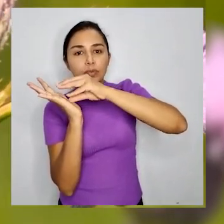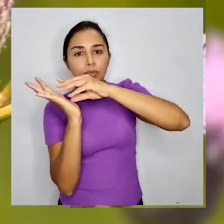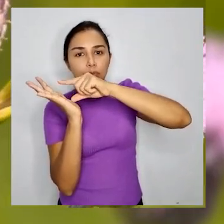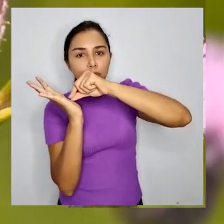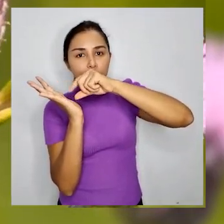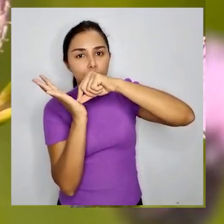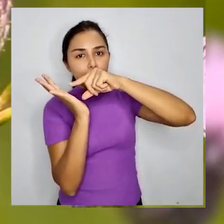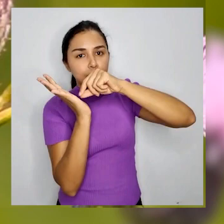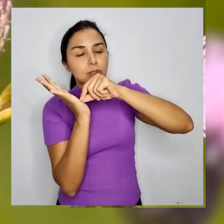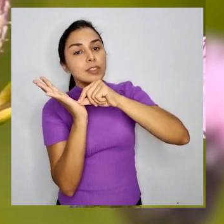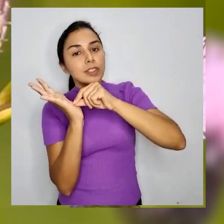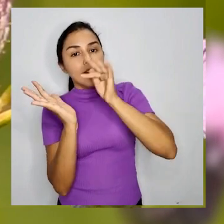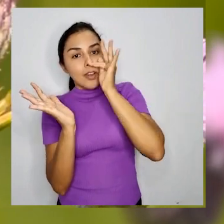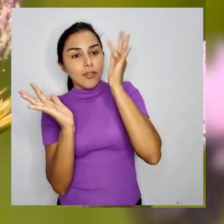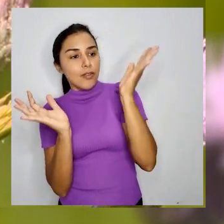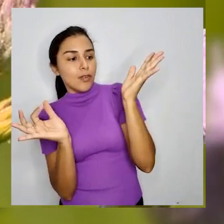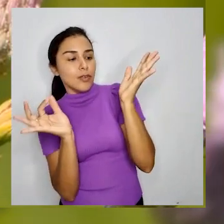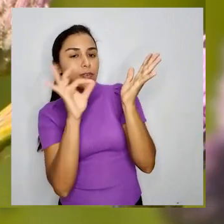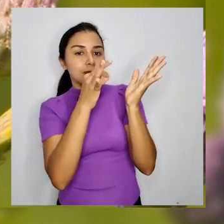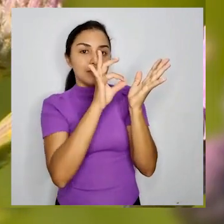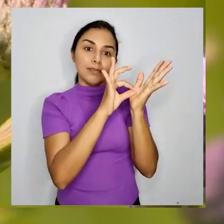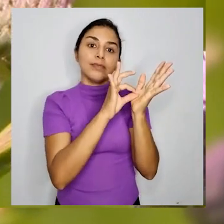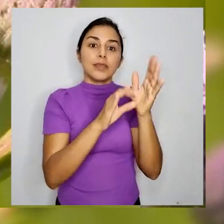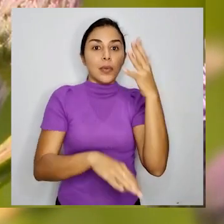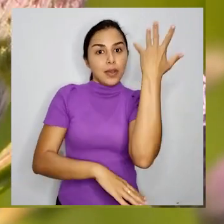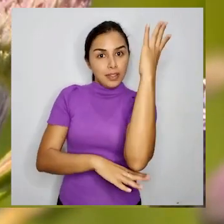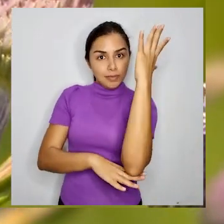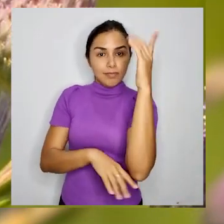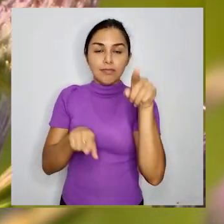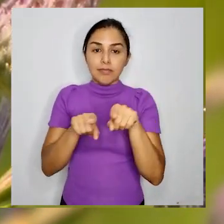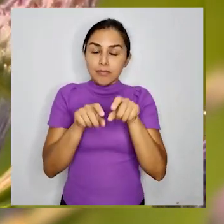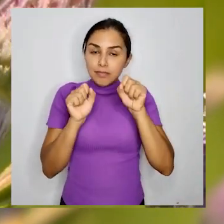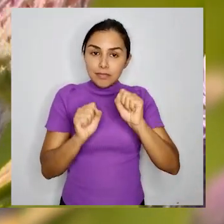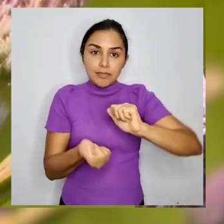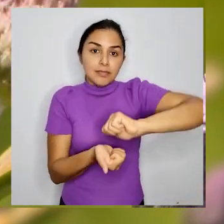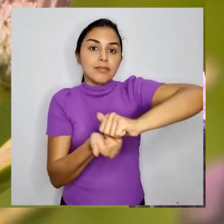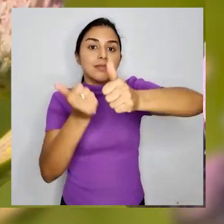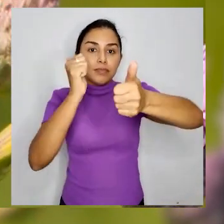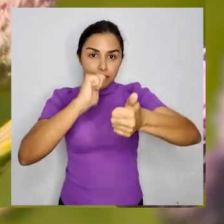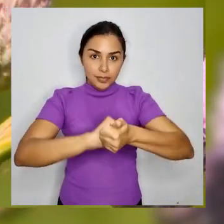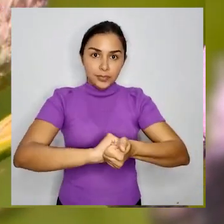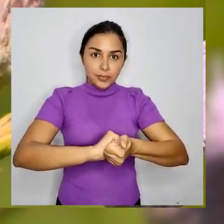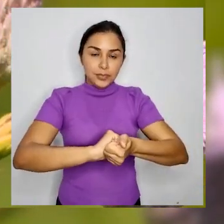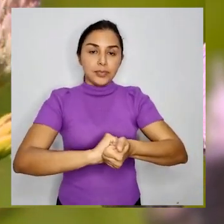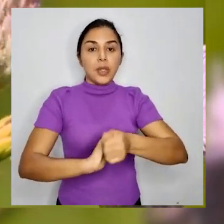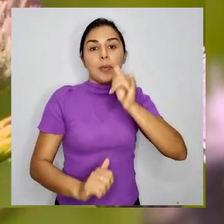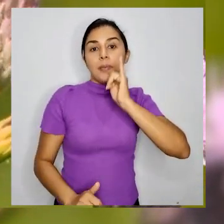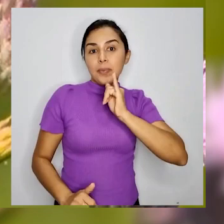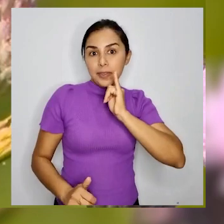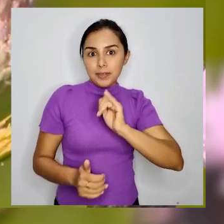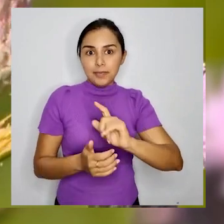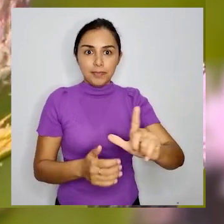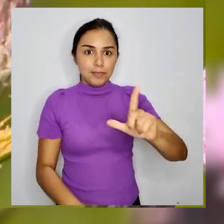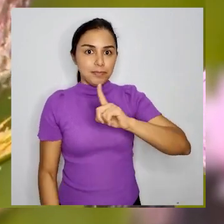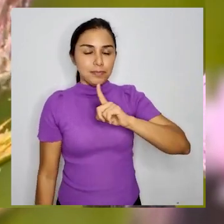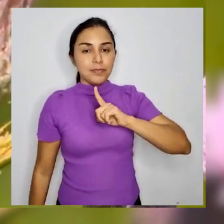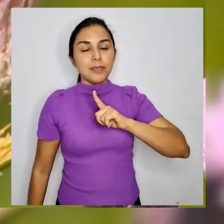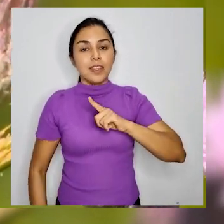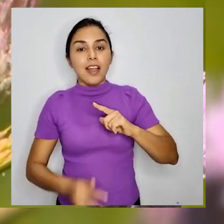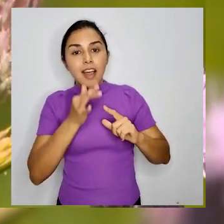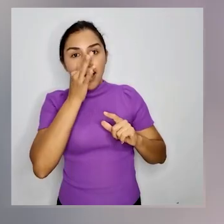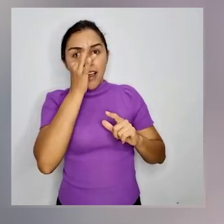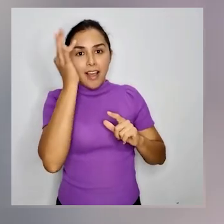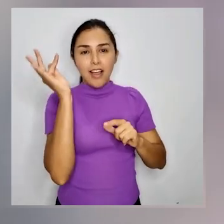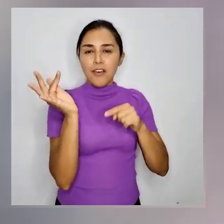de polinização com adaptação das próprias plantas e através de insetos, destacamos o caso surpreendente